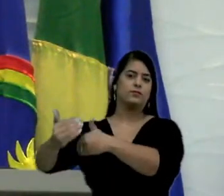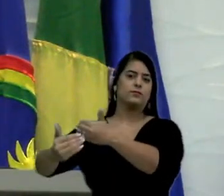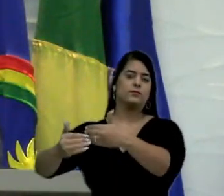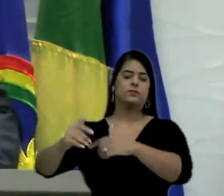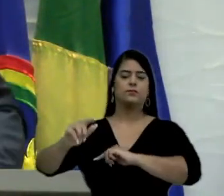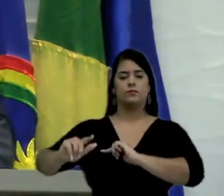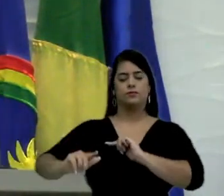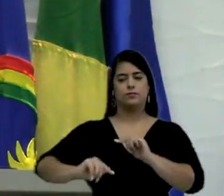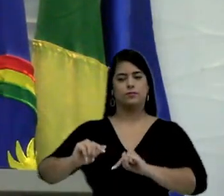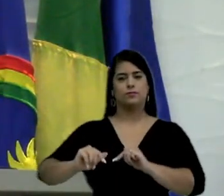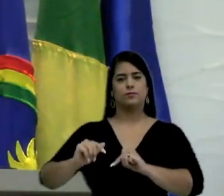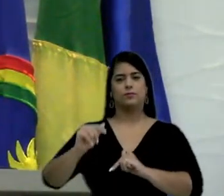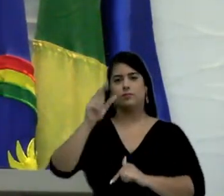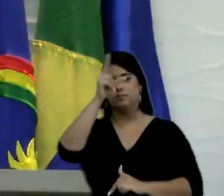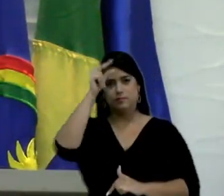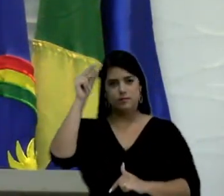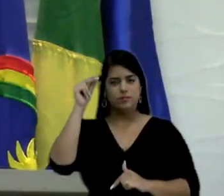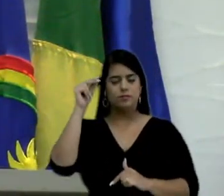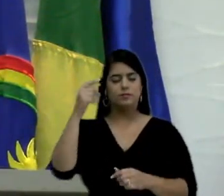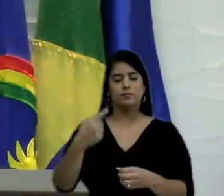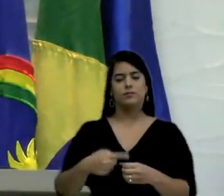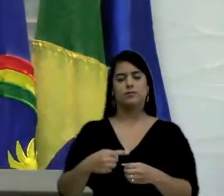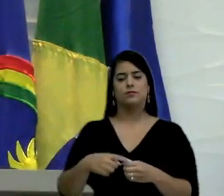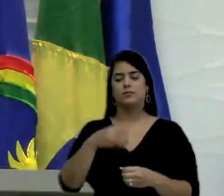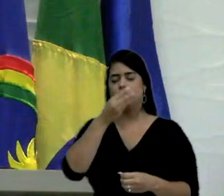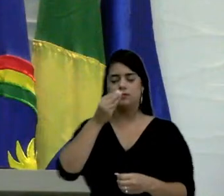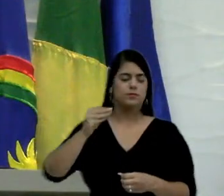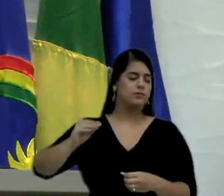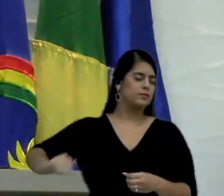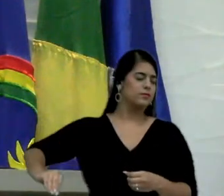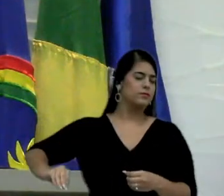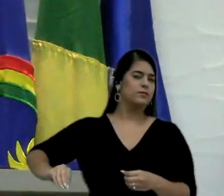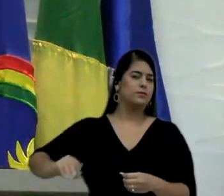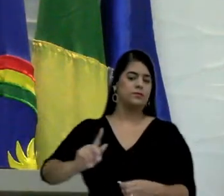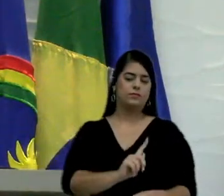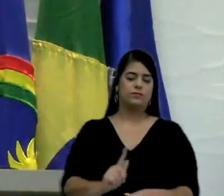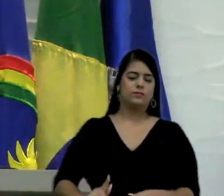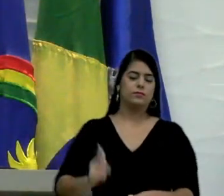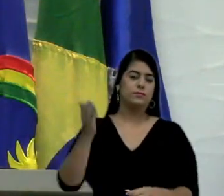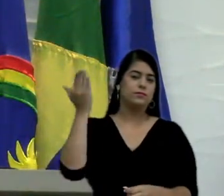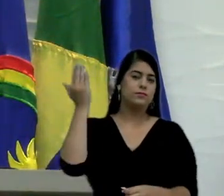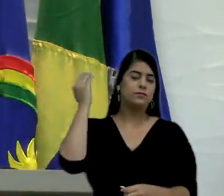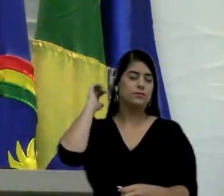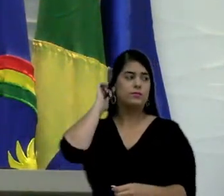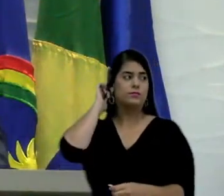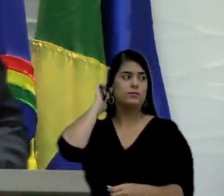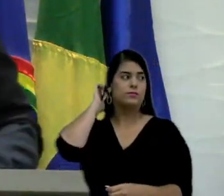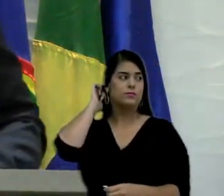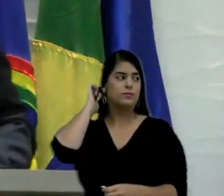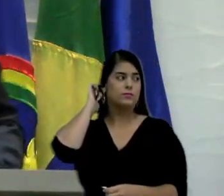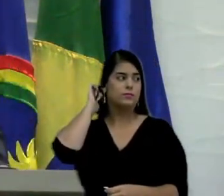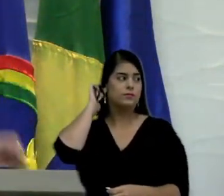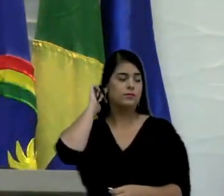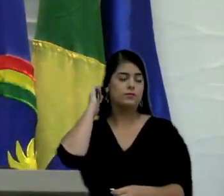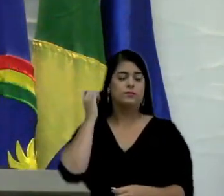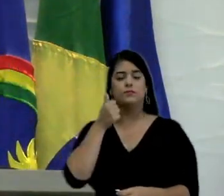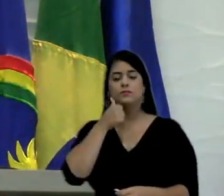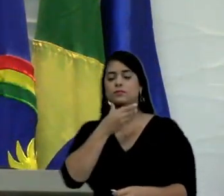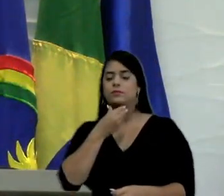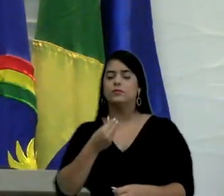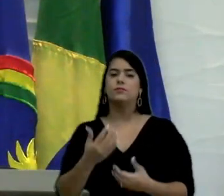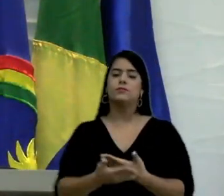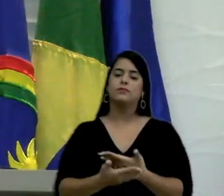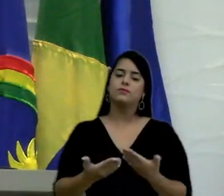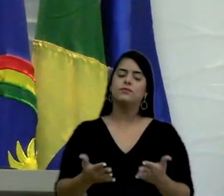nosso município com o descaso que fizeram na na na gestão passada então senhoras e senhores eu peço